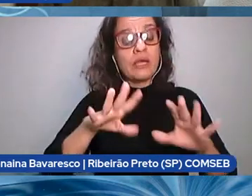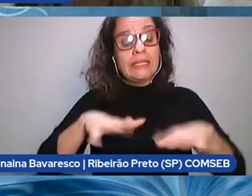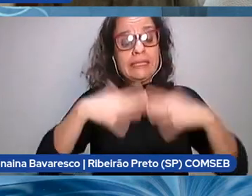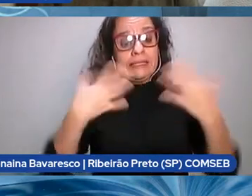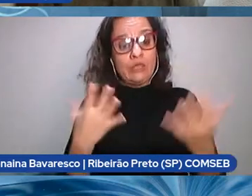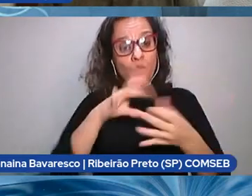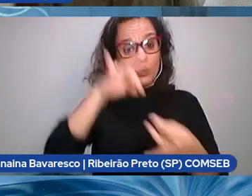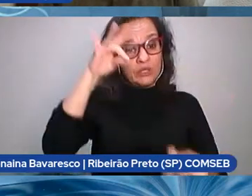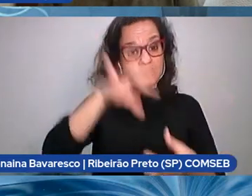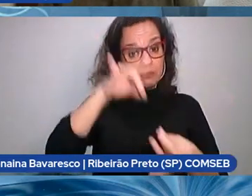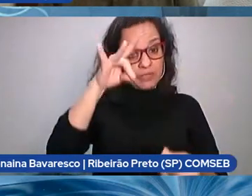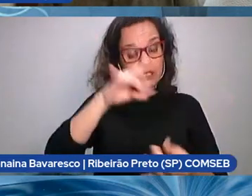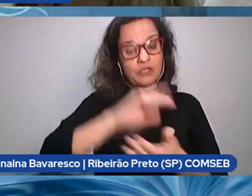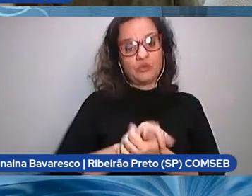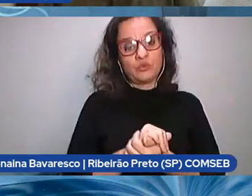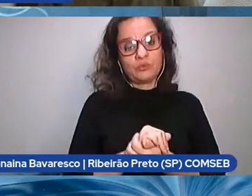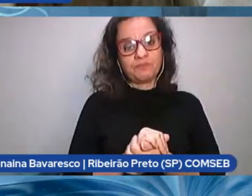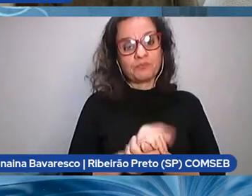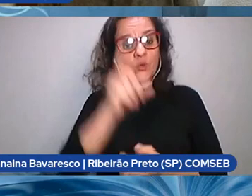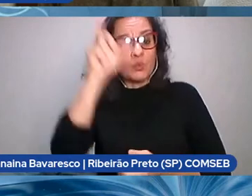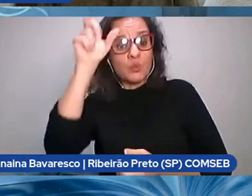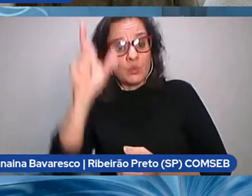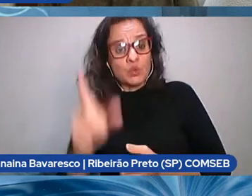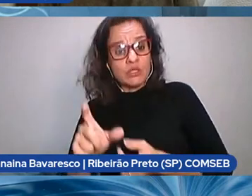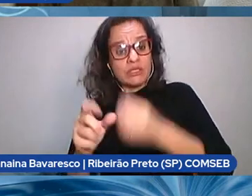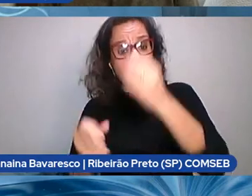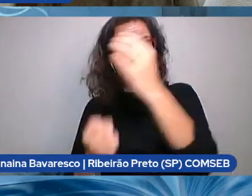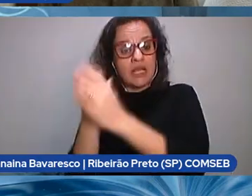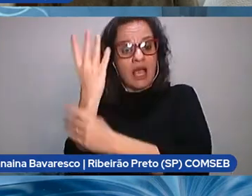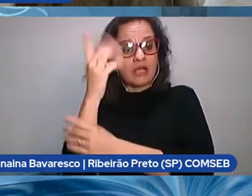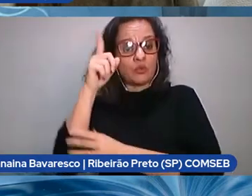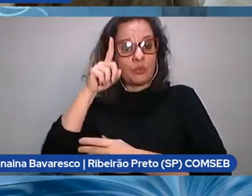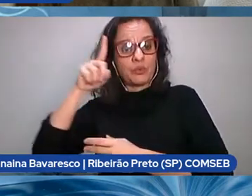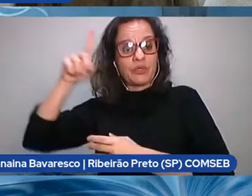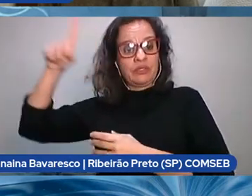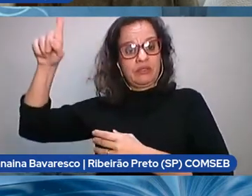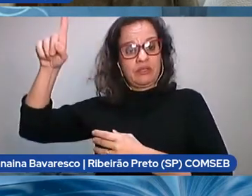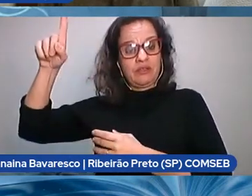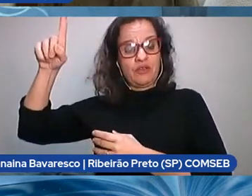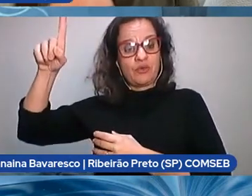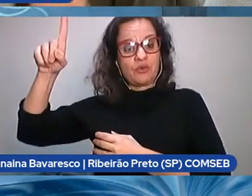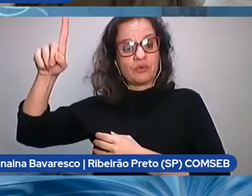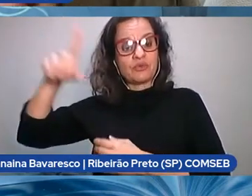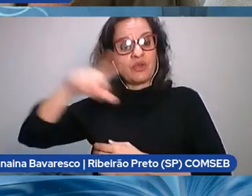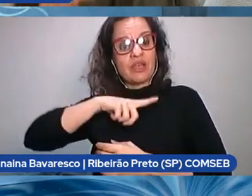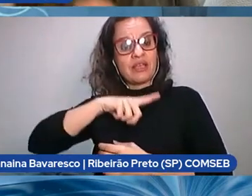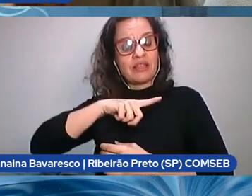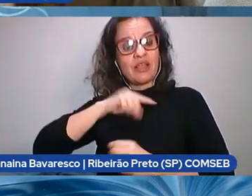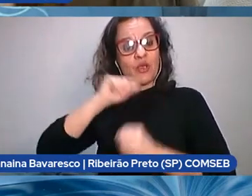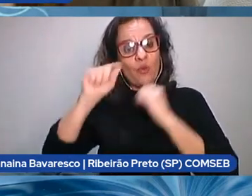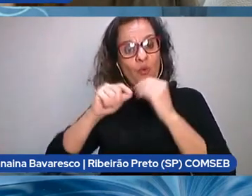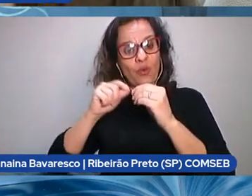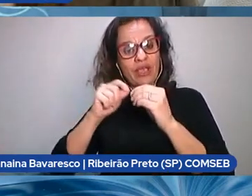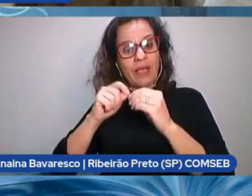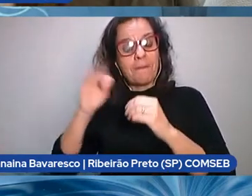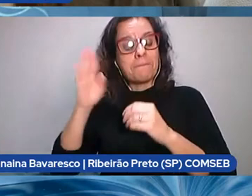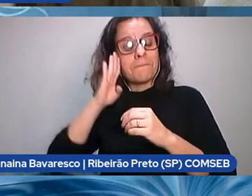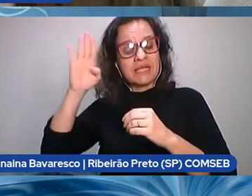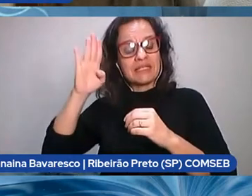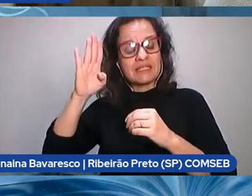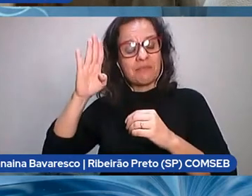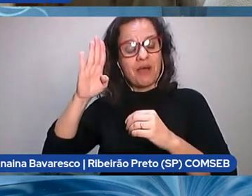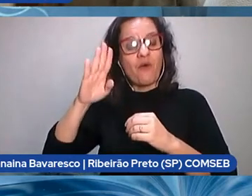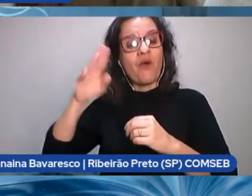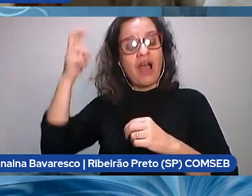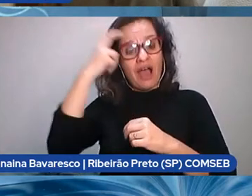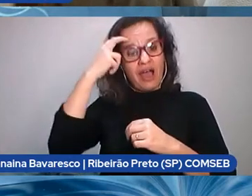dizer assim, é um ser criado por Deus que tem como atributo a inteligência. Esse